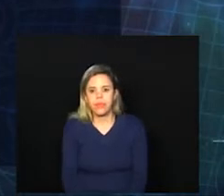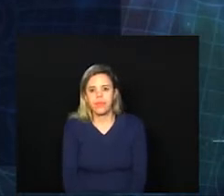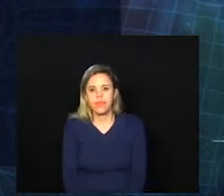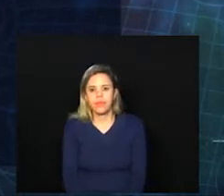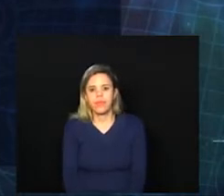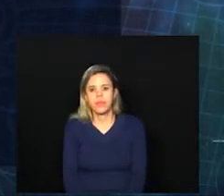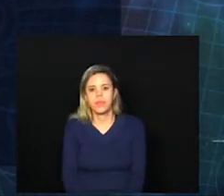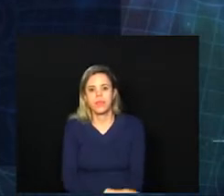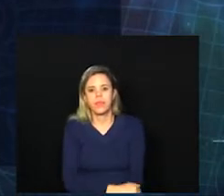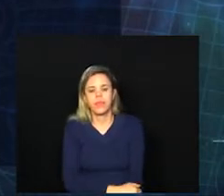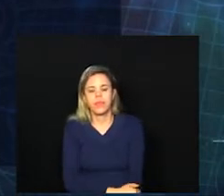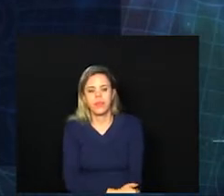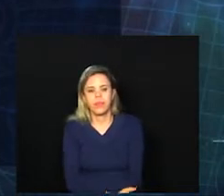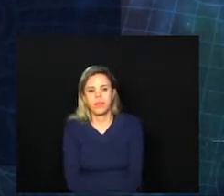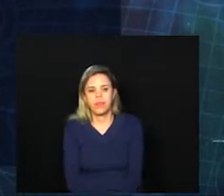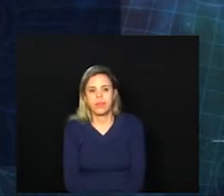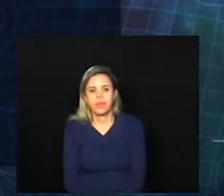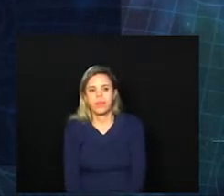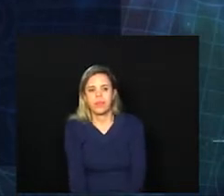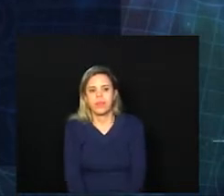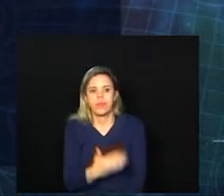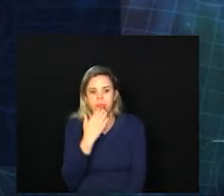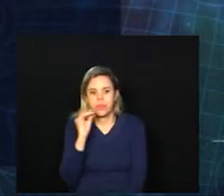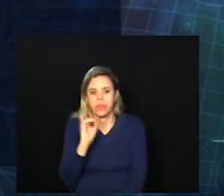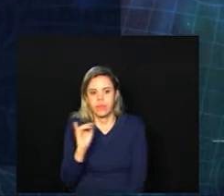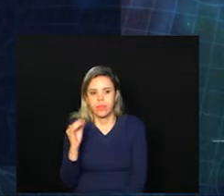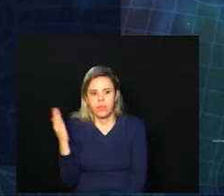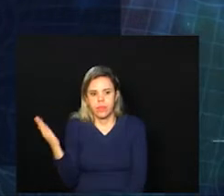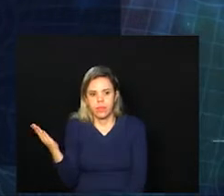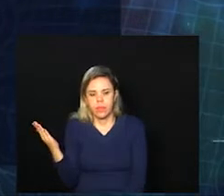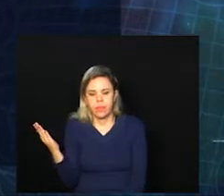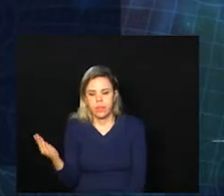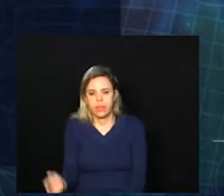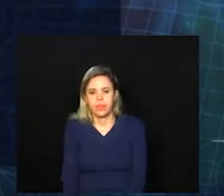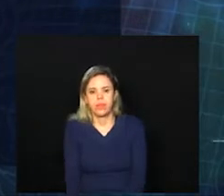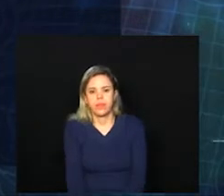131.974 confirmados até esta segunda-feira. Indaiatuba,